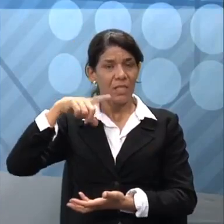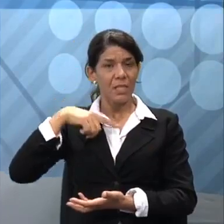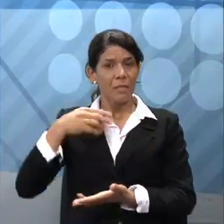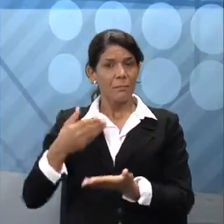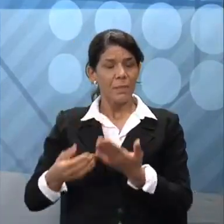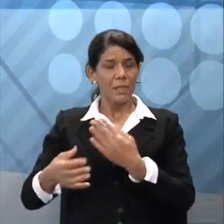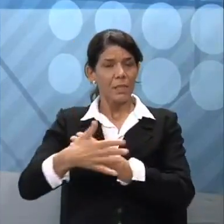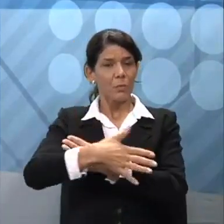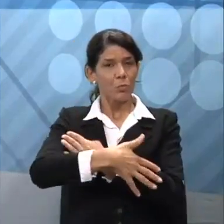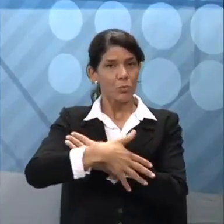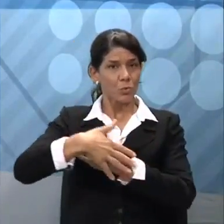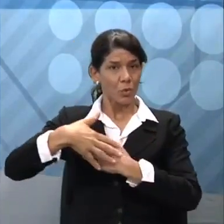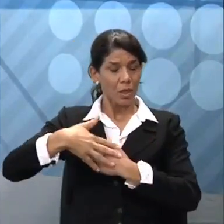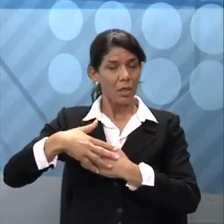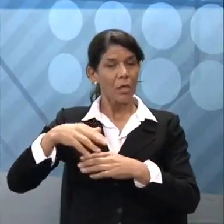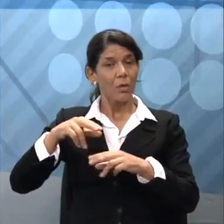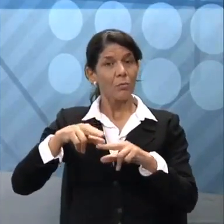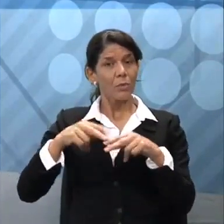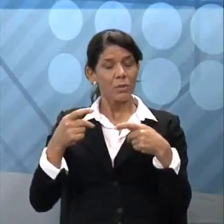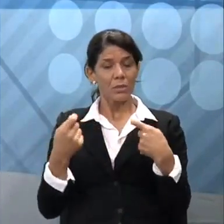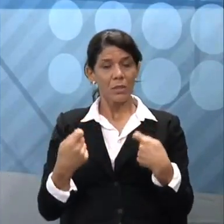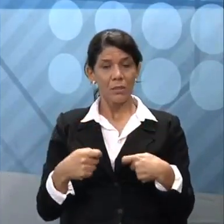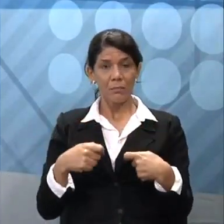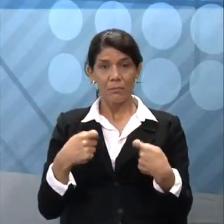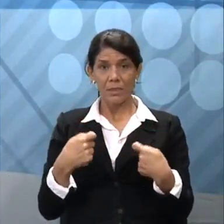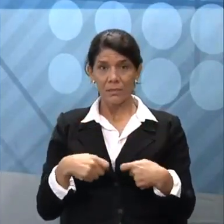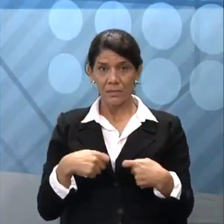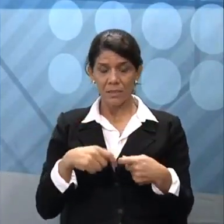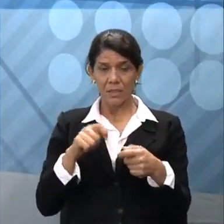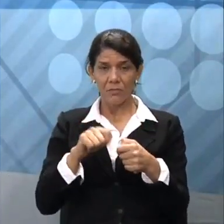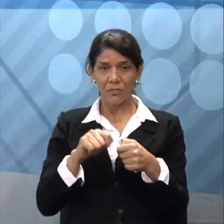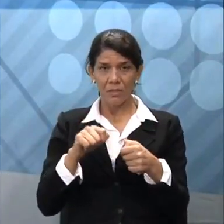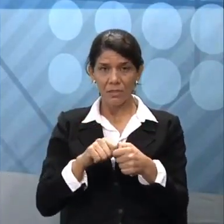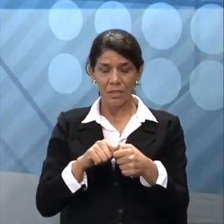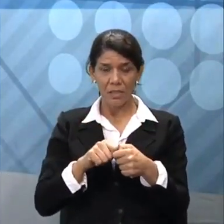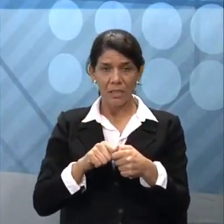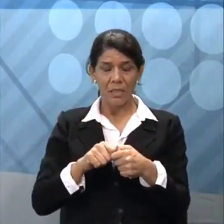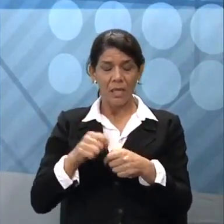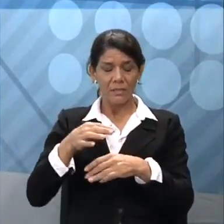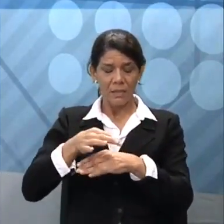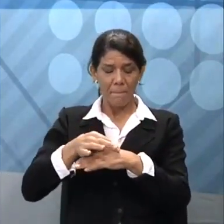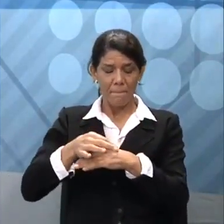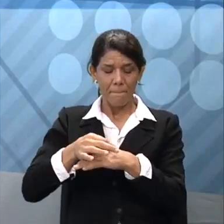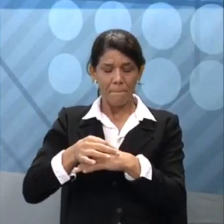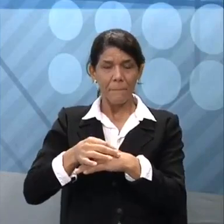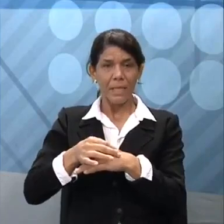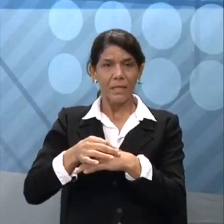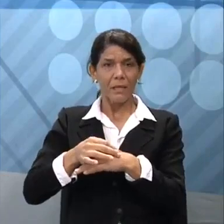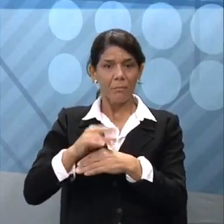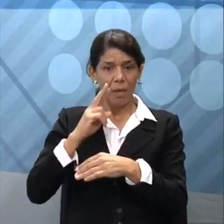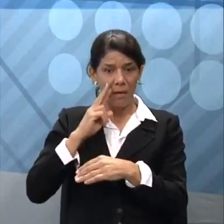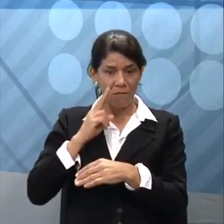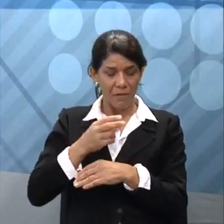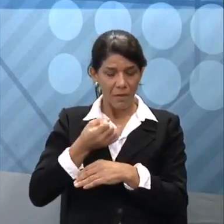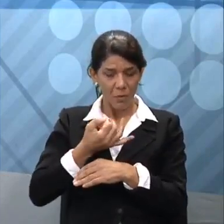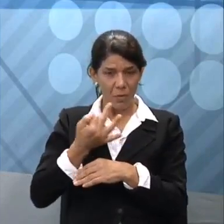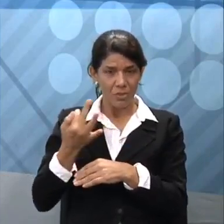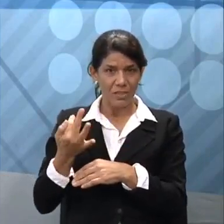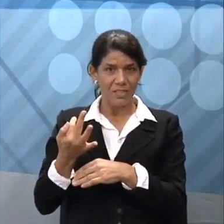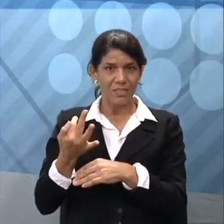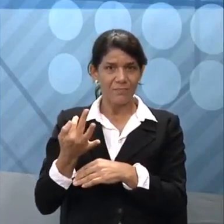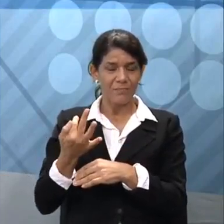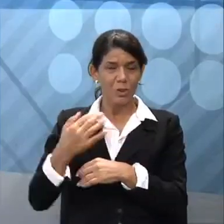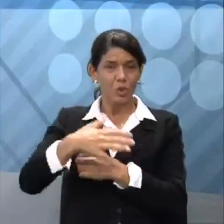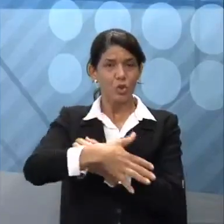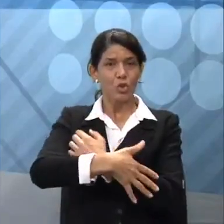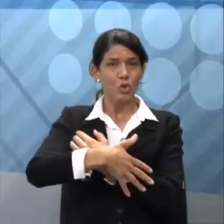muito grande e, portanto, há necessidade da realização dessa prega justamente para expor uma quantidade desejada